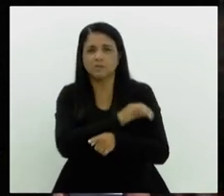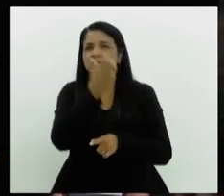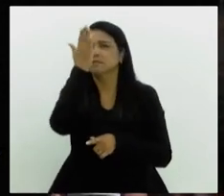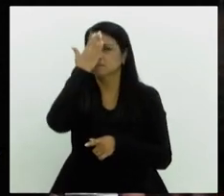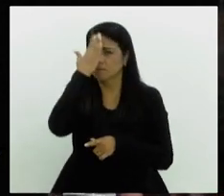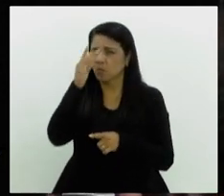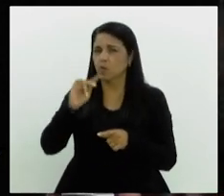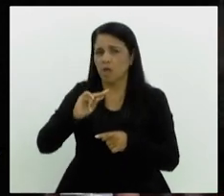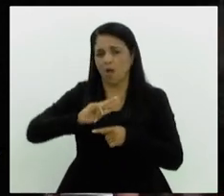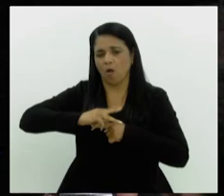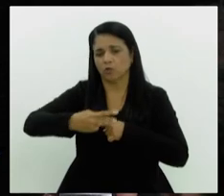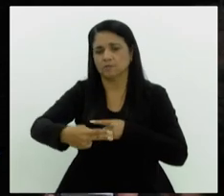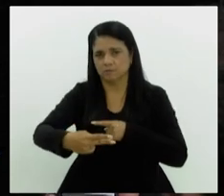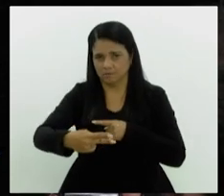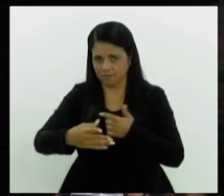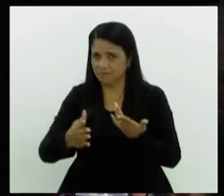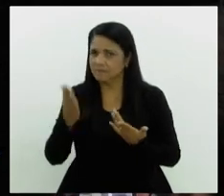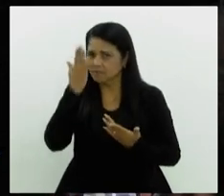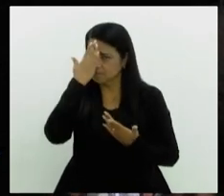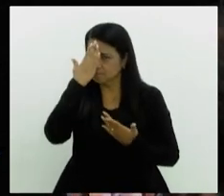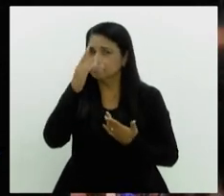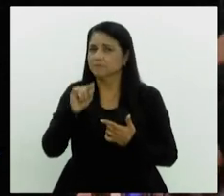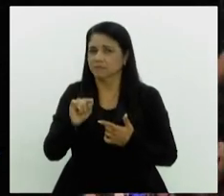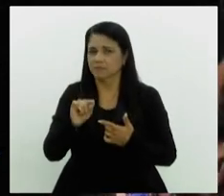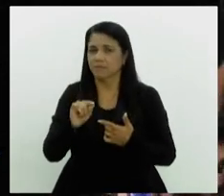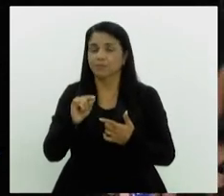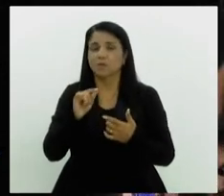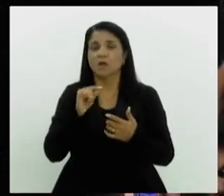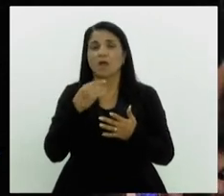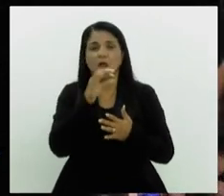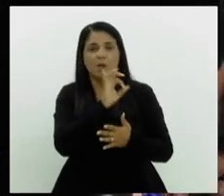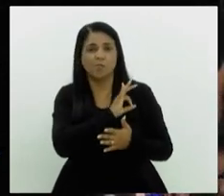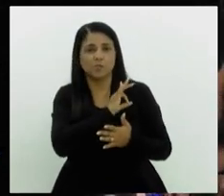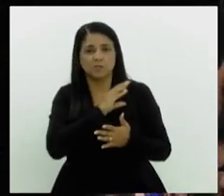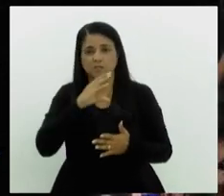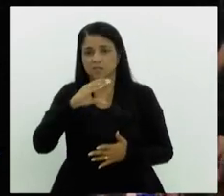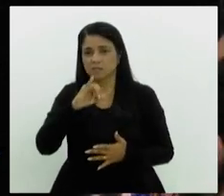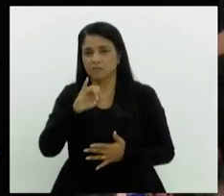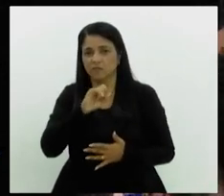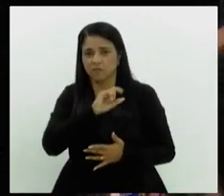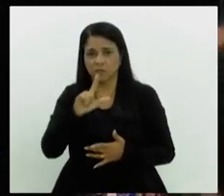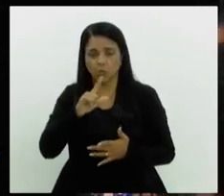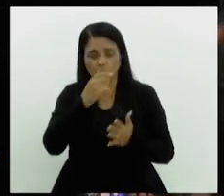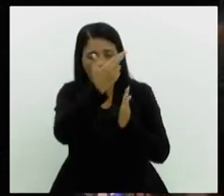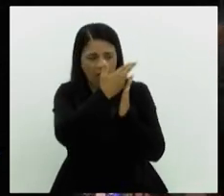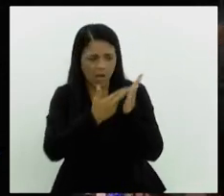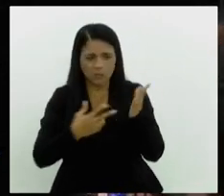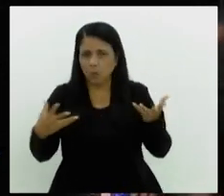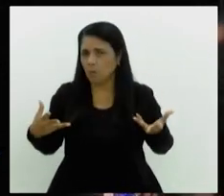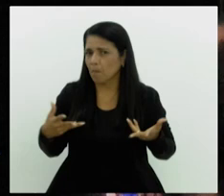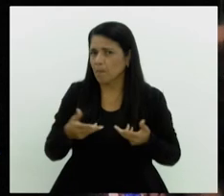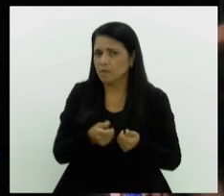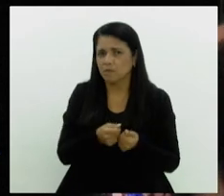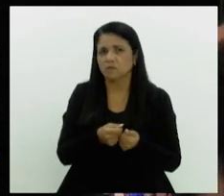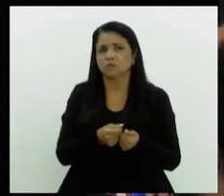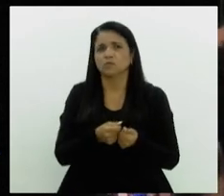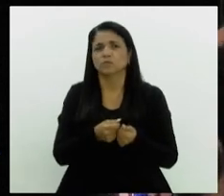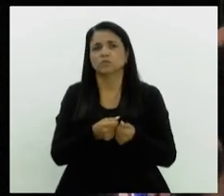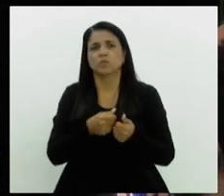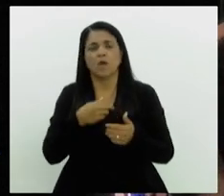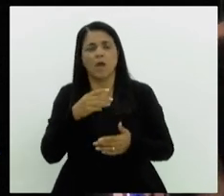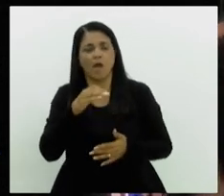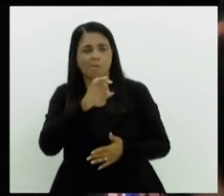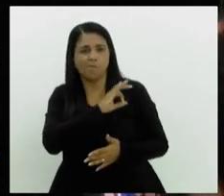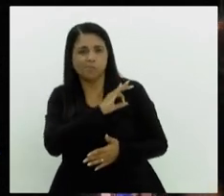consequências. A Polícia Civil fez um relatório magnífico. A Polícia Civil, a Polícia